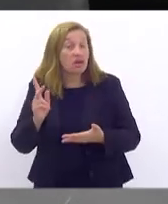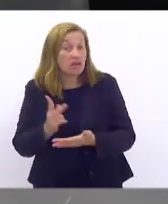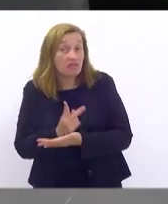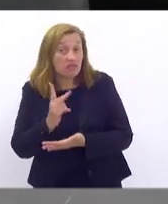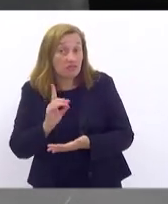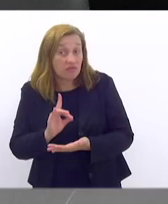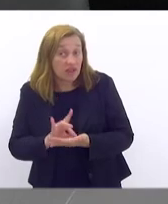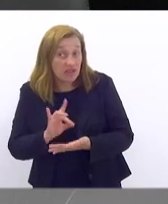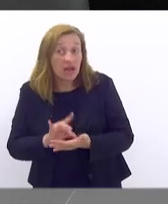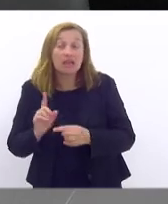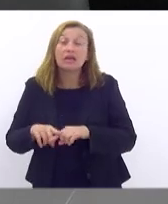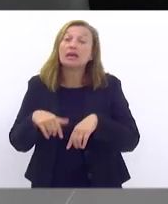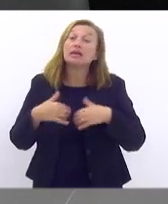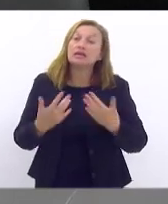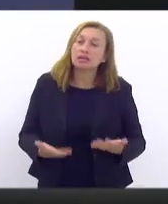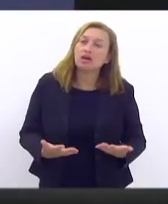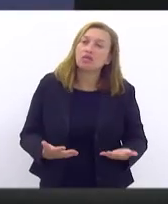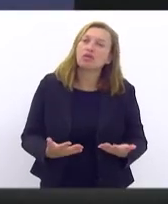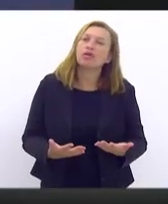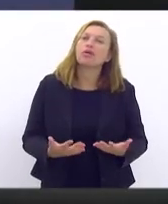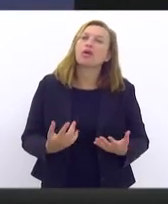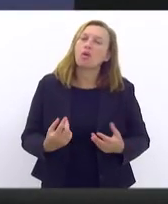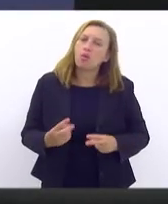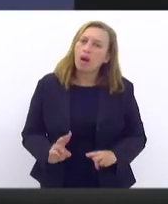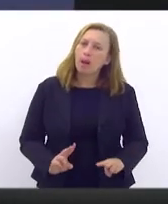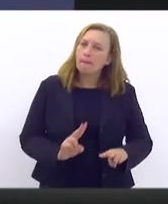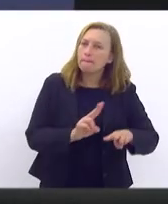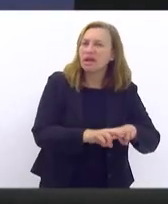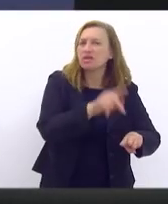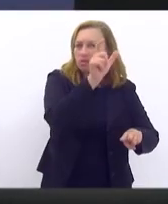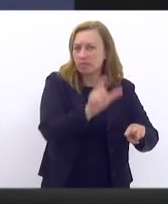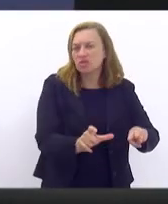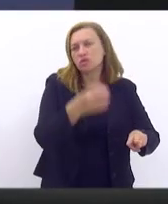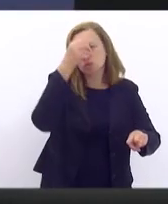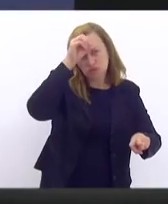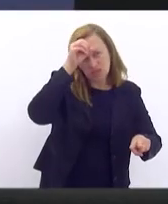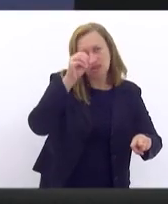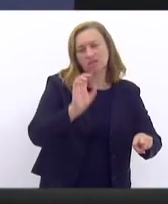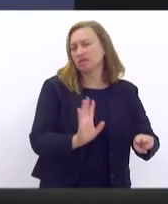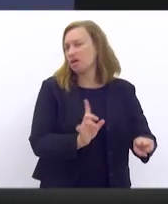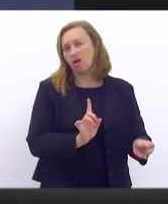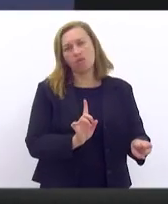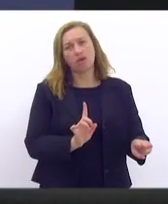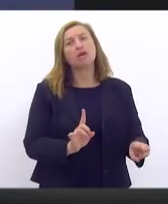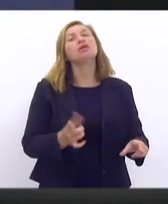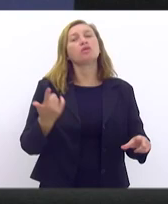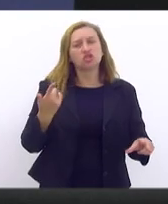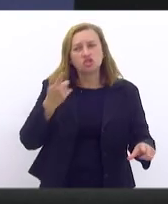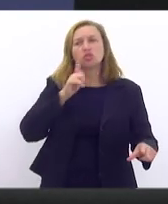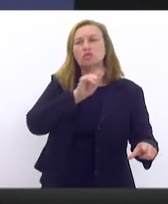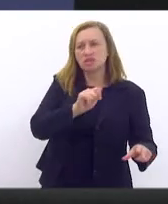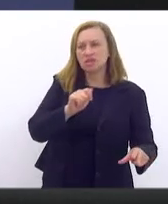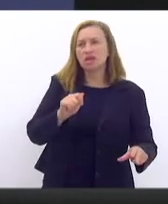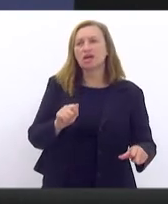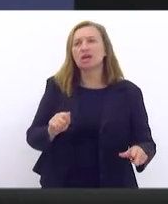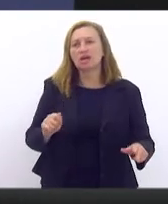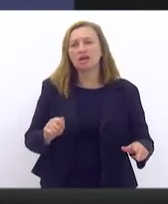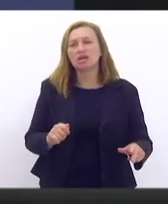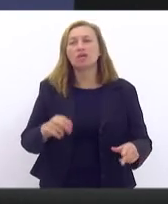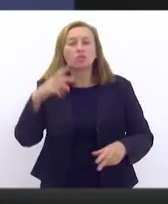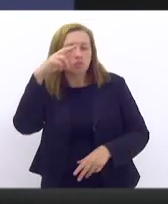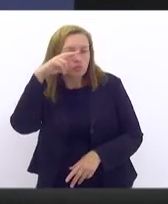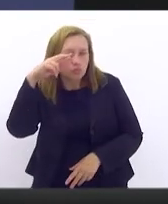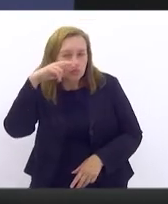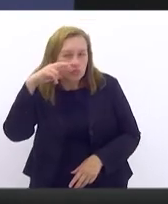e acaba que vai colocar um inocente na cadeia. Então, a gente consegue, através da